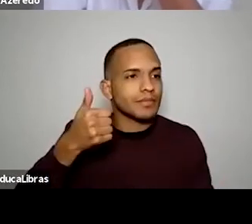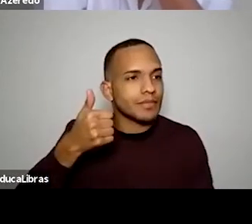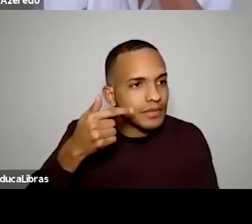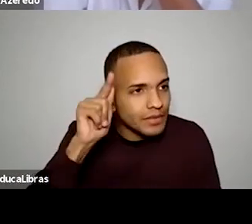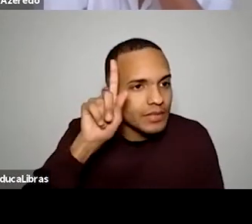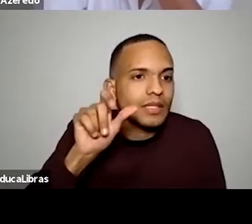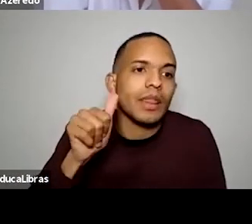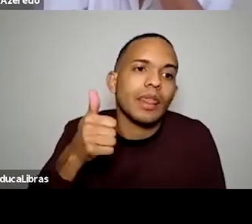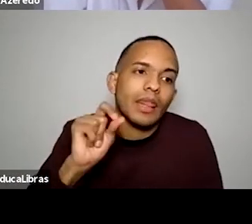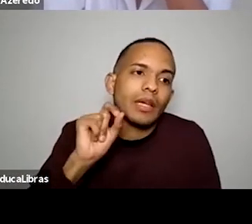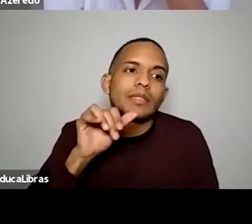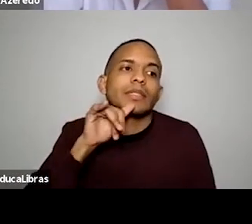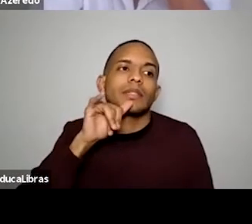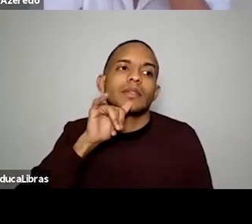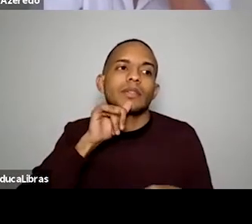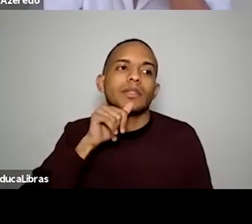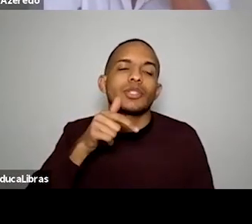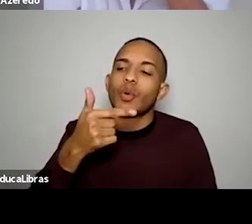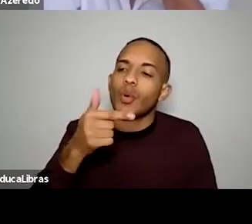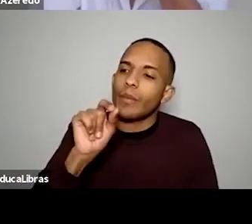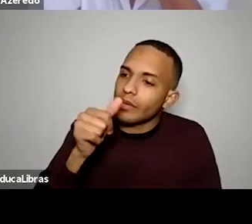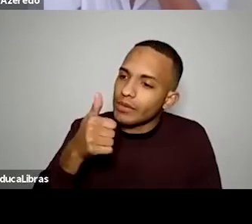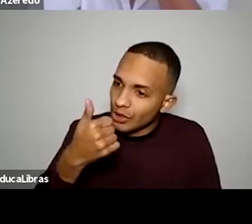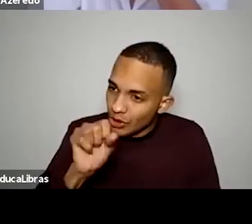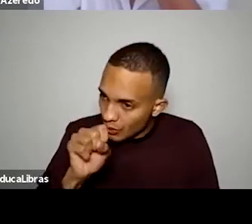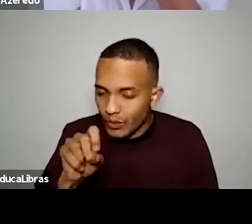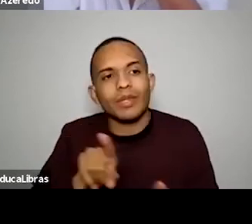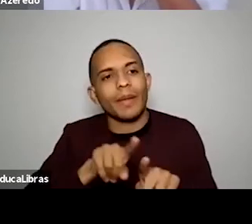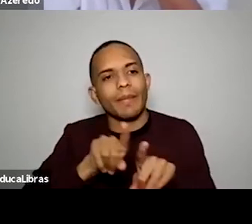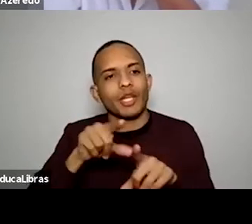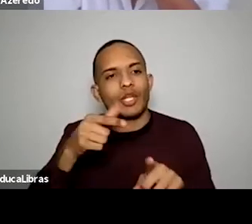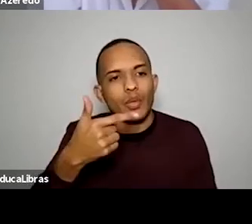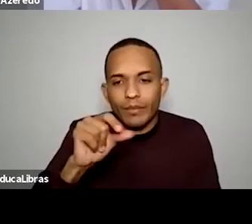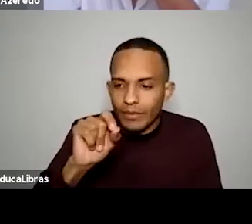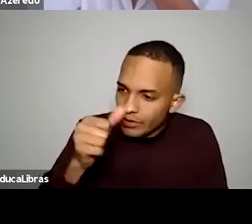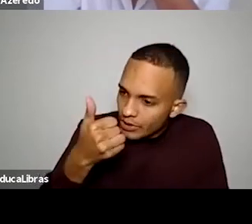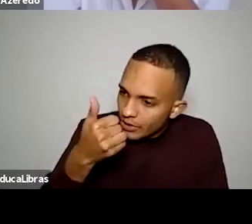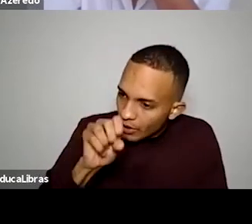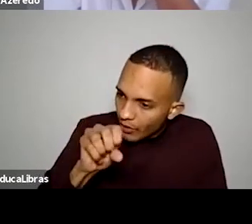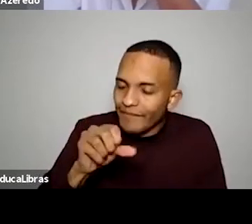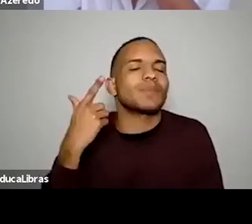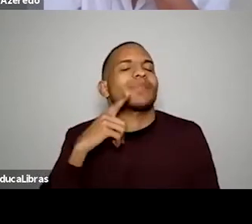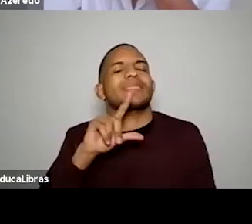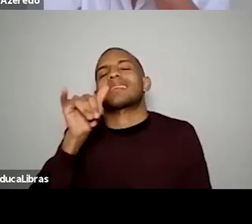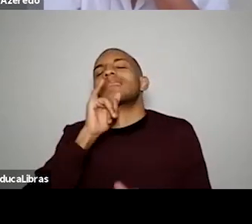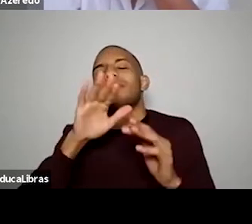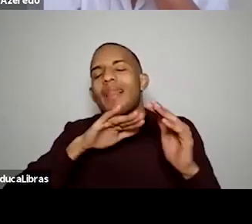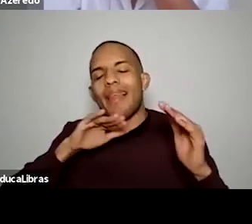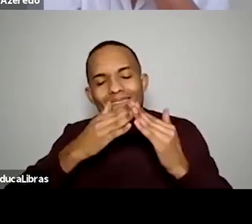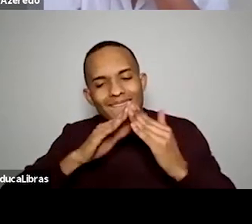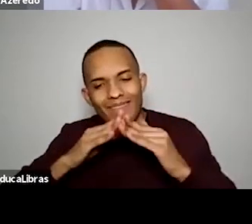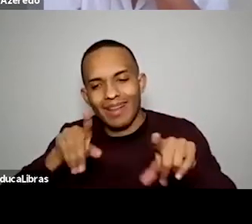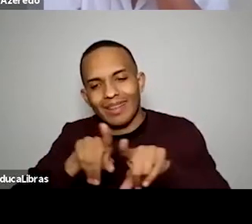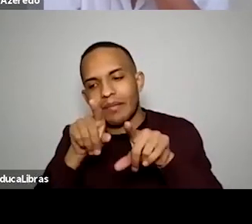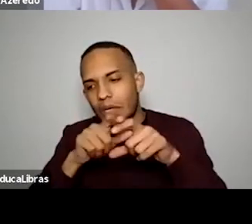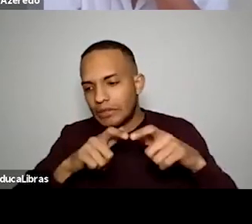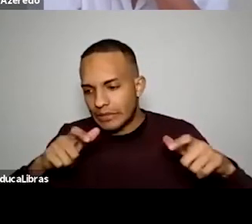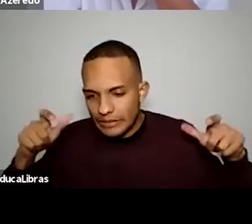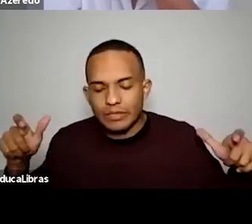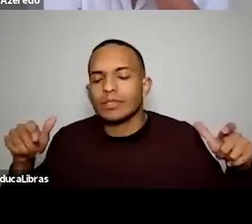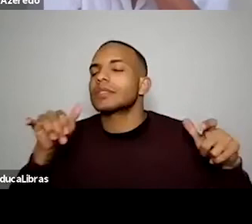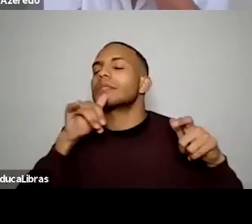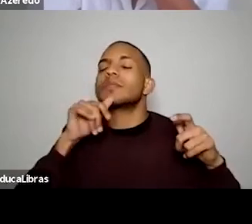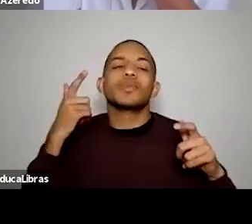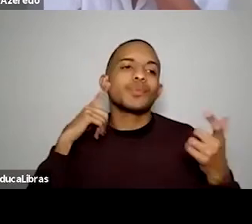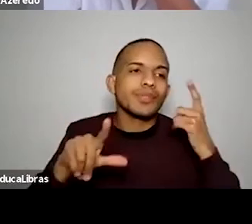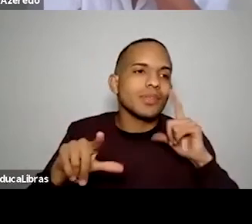bilhões de reais em 2018 e 2019. Ou seja, essas favelas também crescem, também empreendem, também geram empregos,